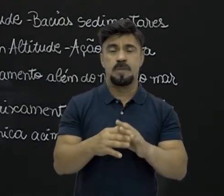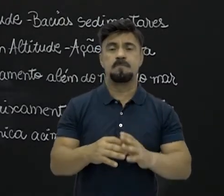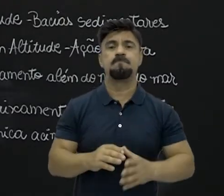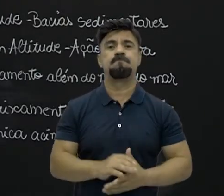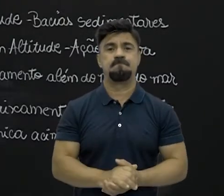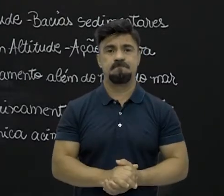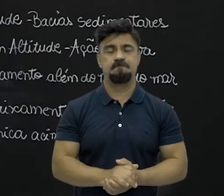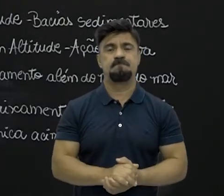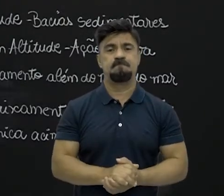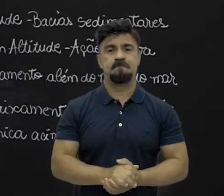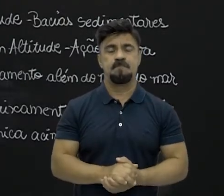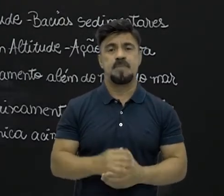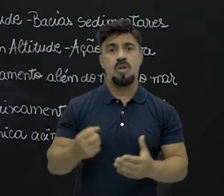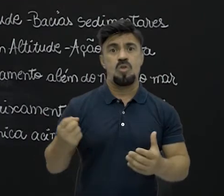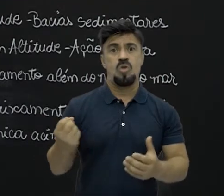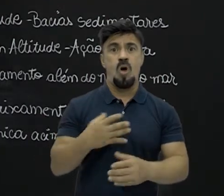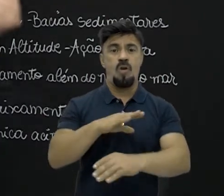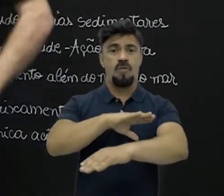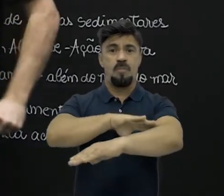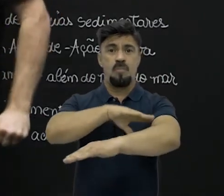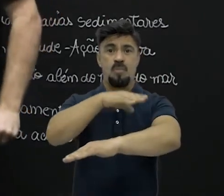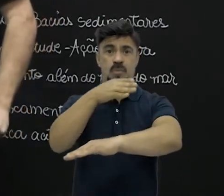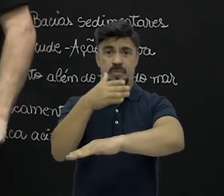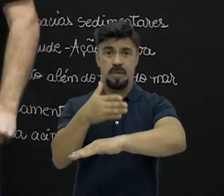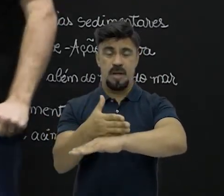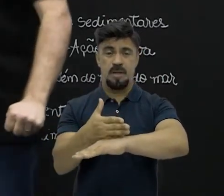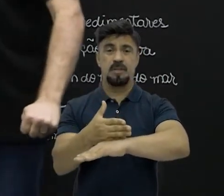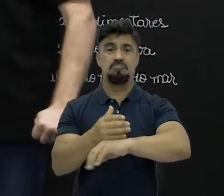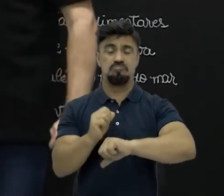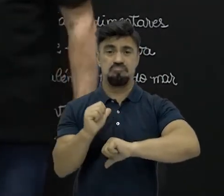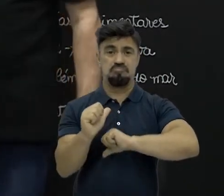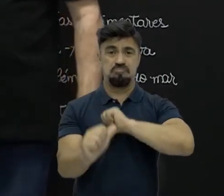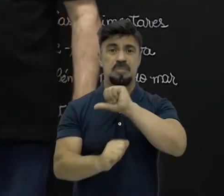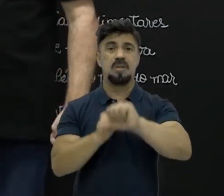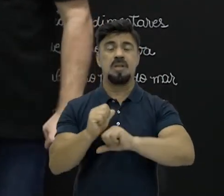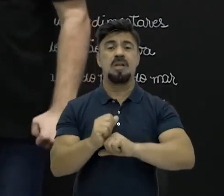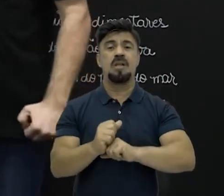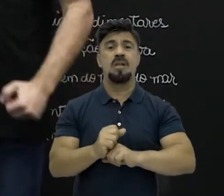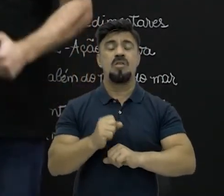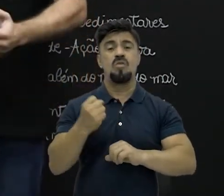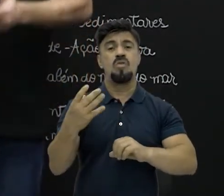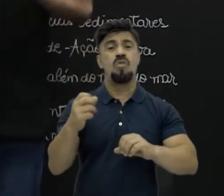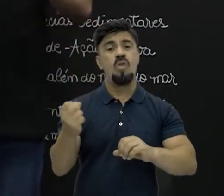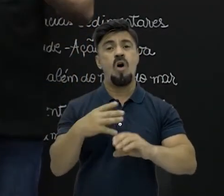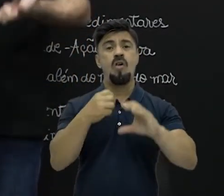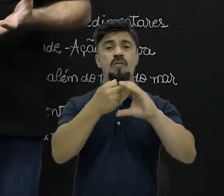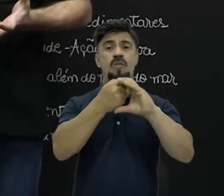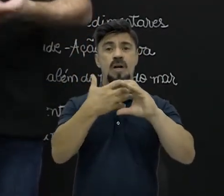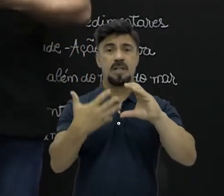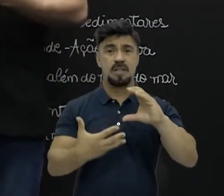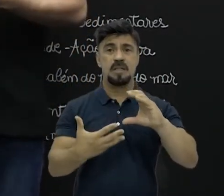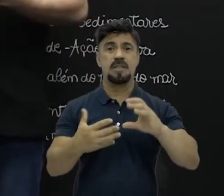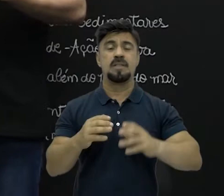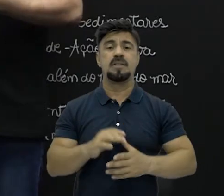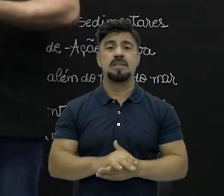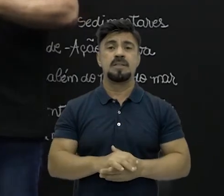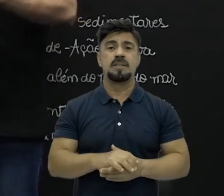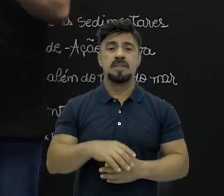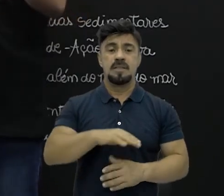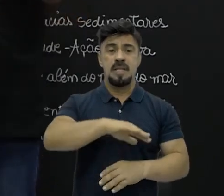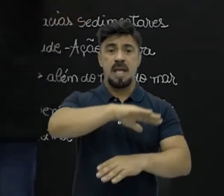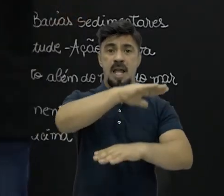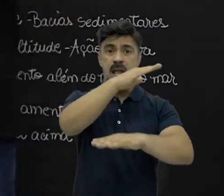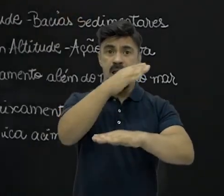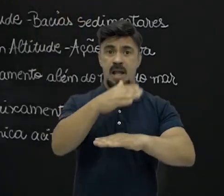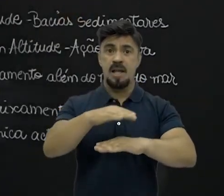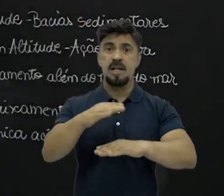dando origem a novas montanhas. Aí, nós temos uma nova estrutura de relevo. Essa estrutura de relevo, faixa